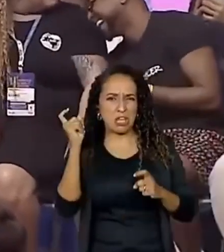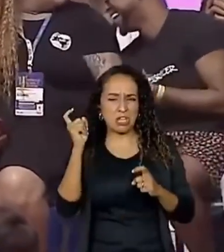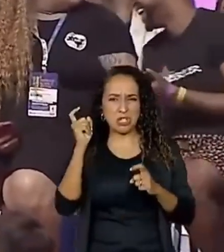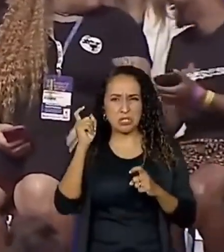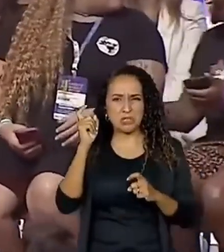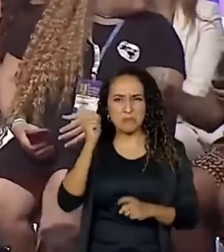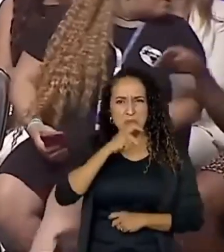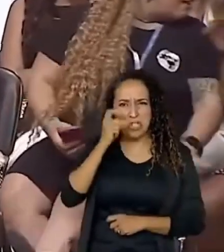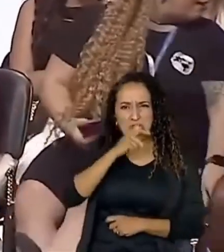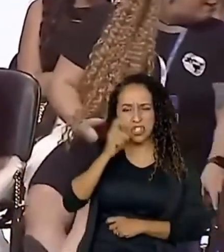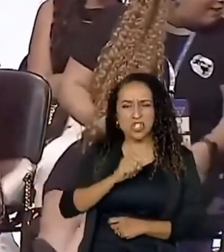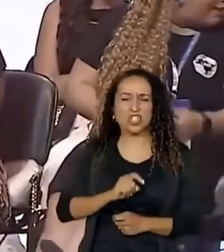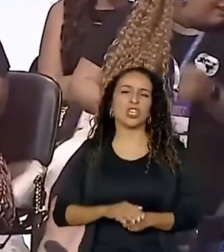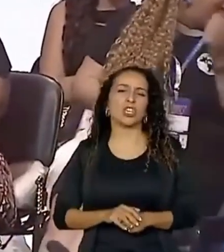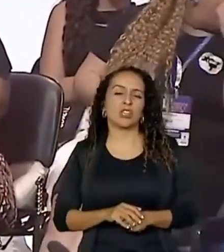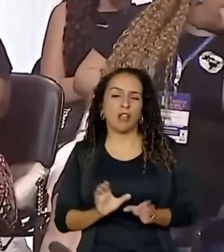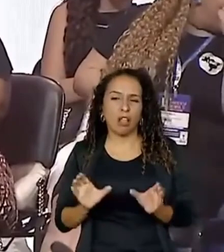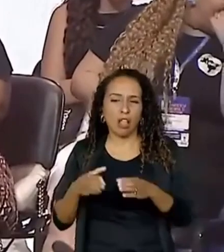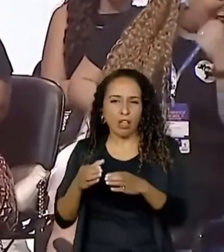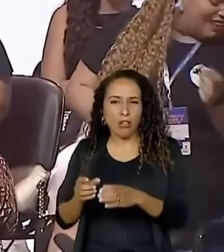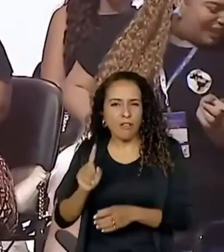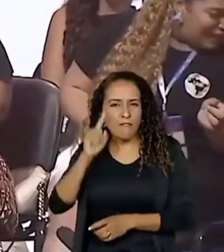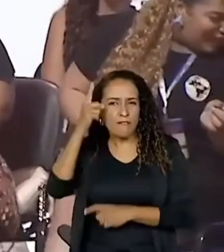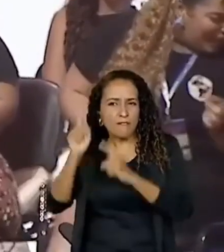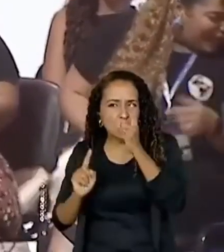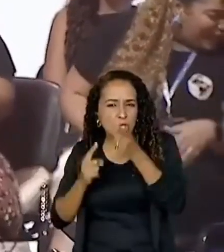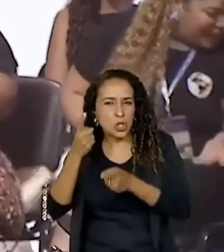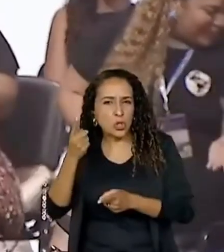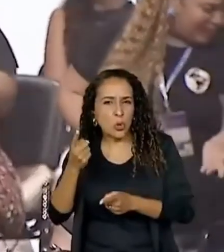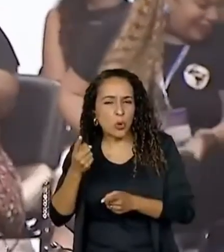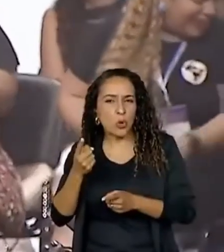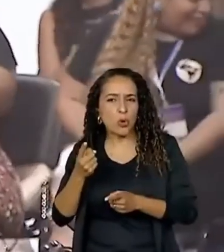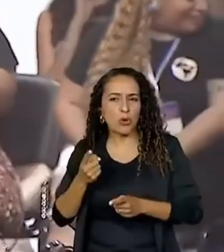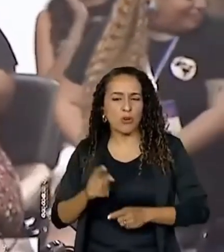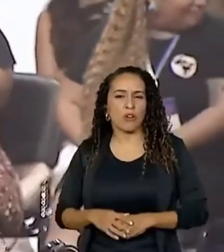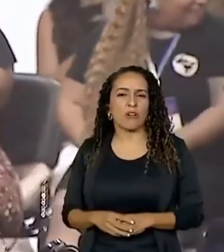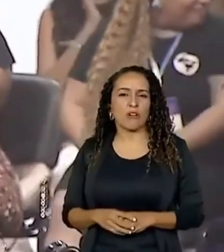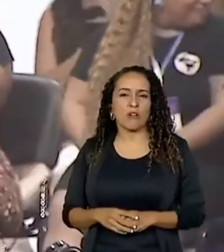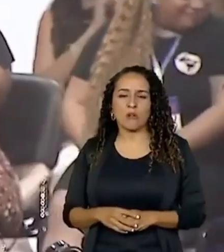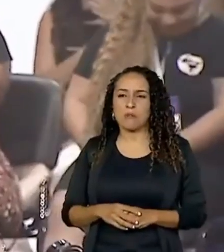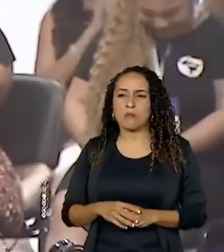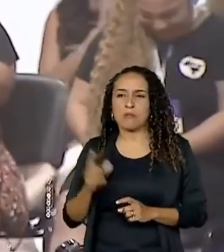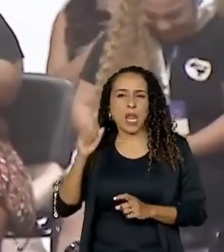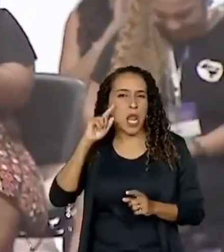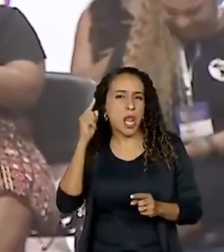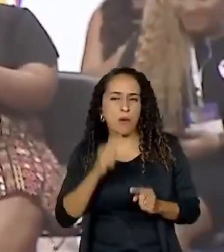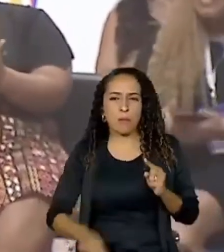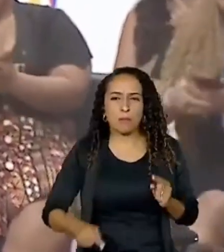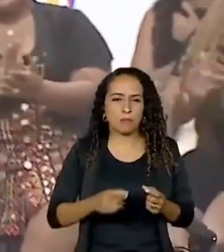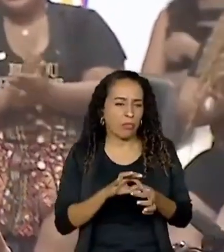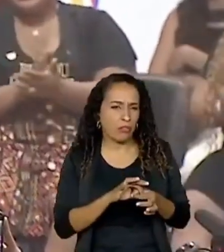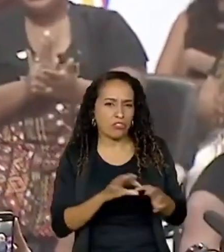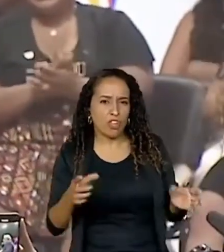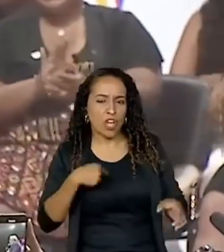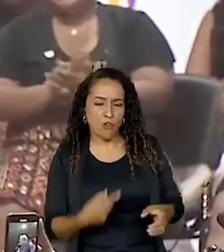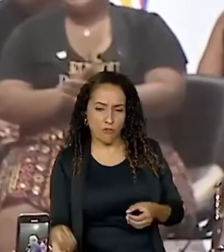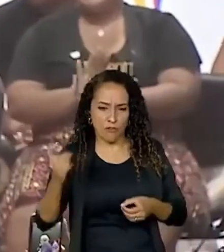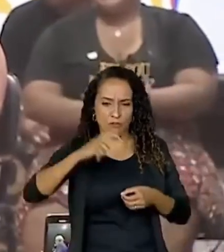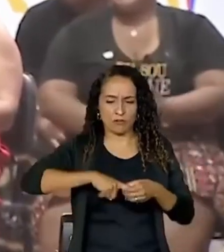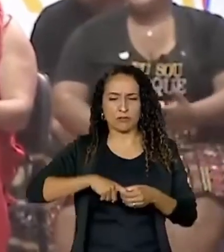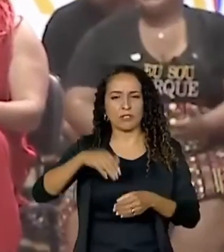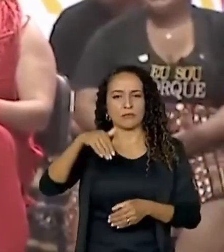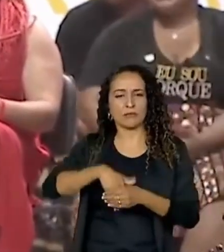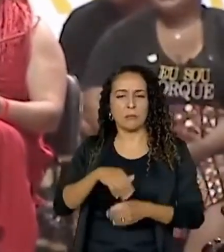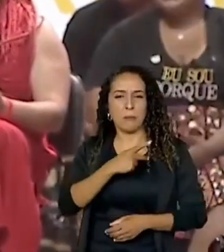foi montada pela elite brasileira para não permitir que eu voltasse a ser presidente da República